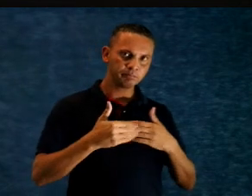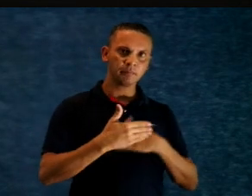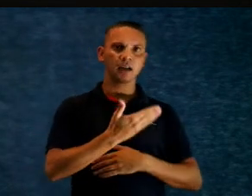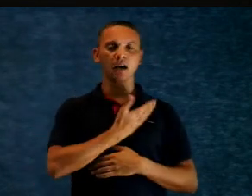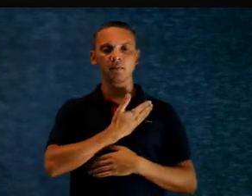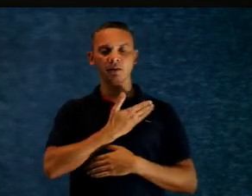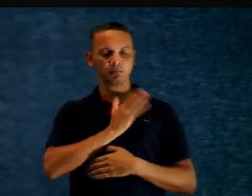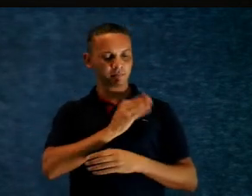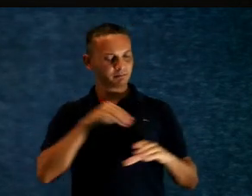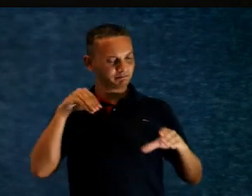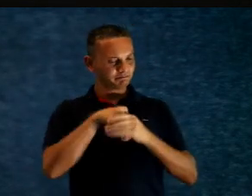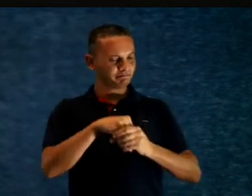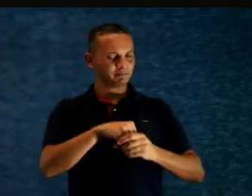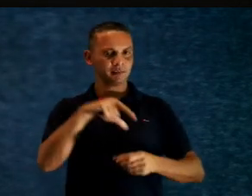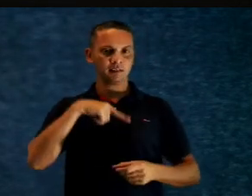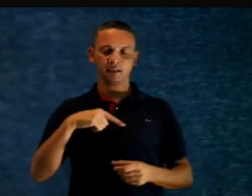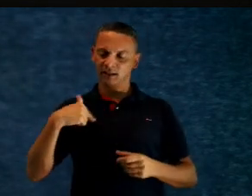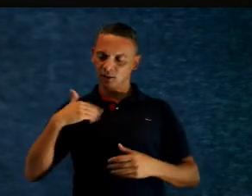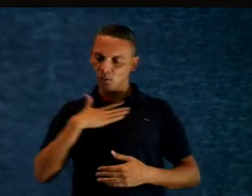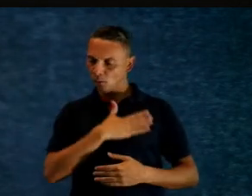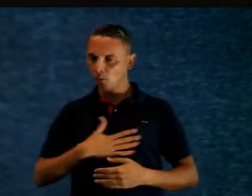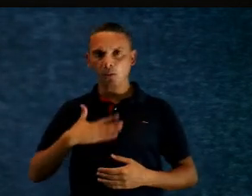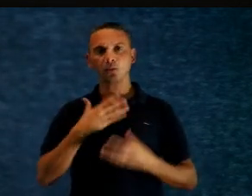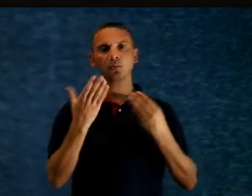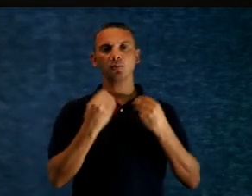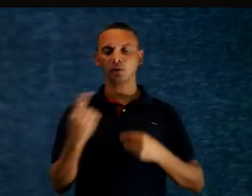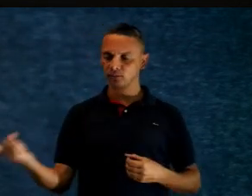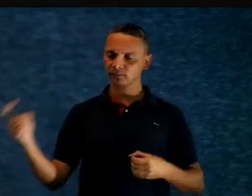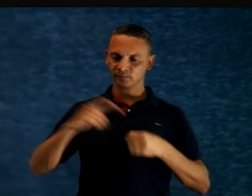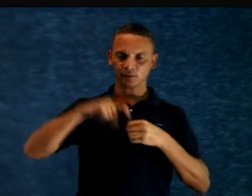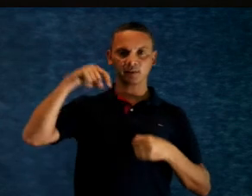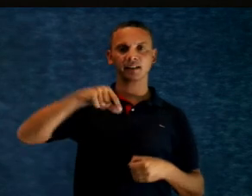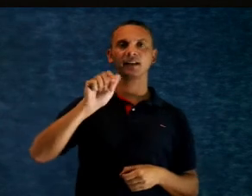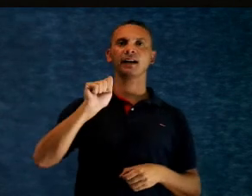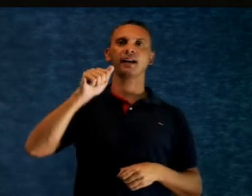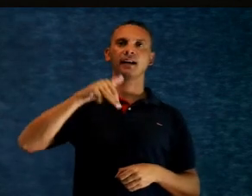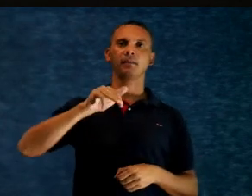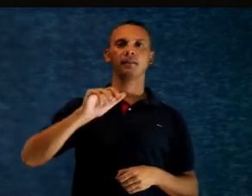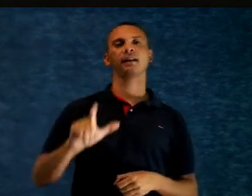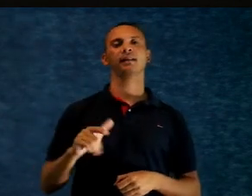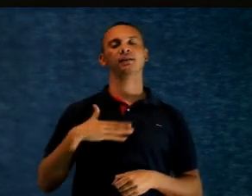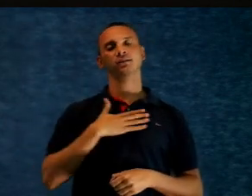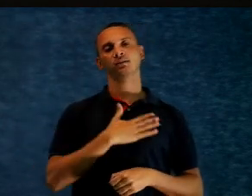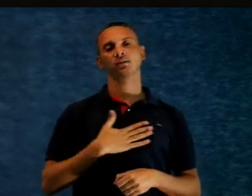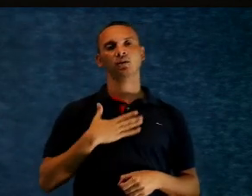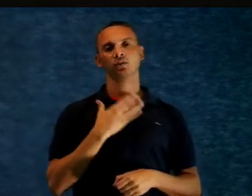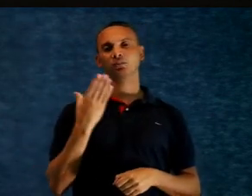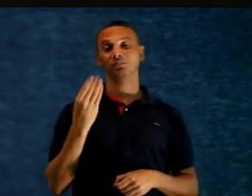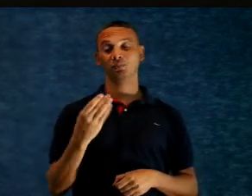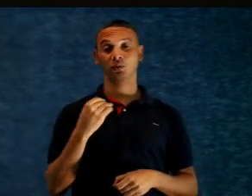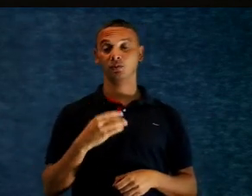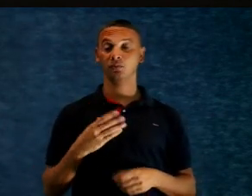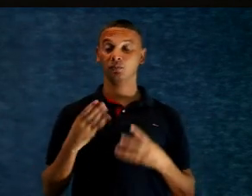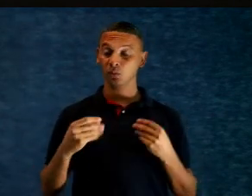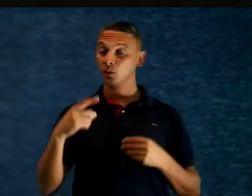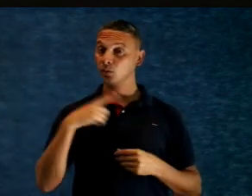à cultura de Minas e à literatura brasileira. Parabéns pelo trabalho que vocês desenvolvem aqui. Muito obrigado. Mais aplausos